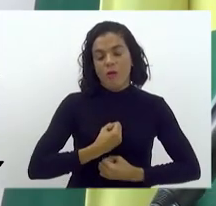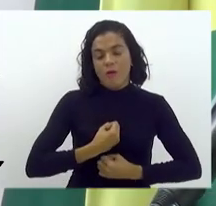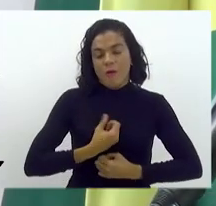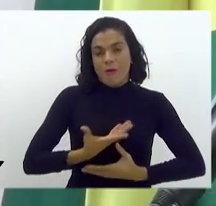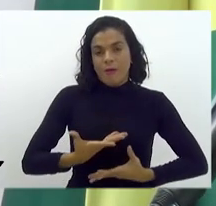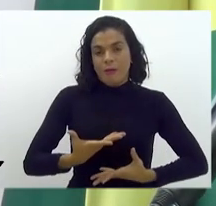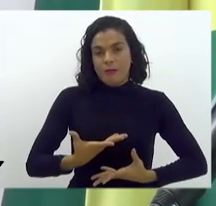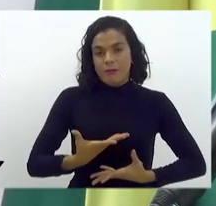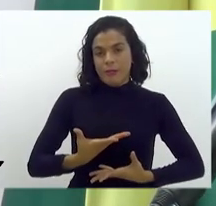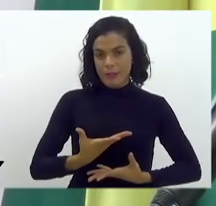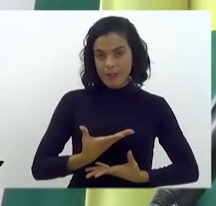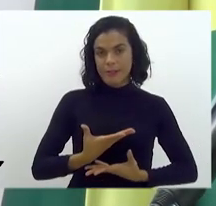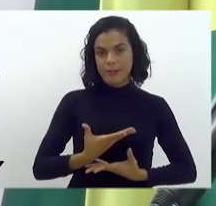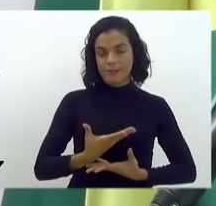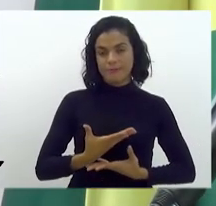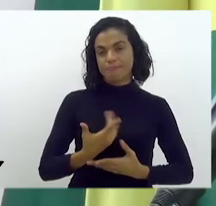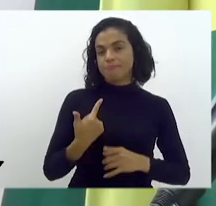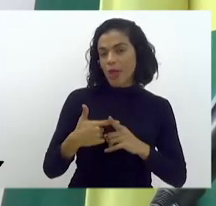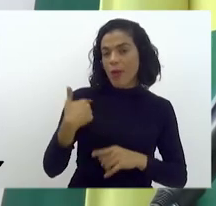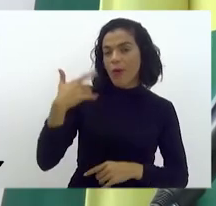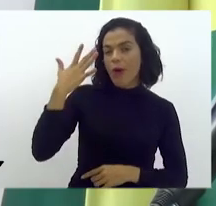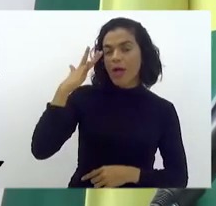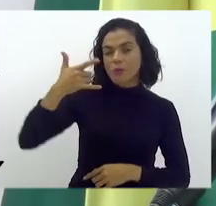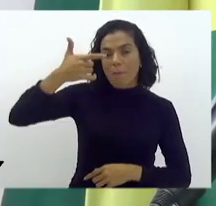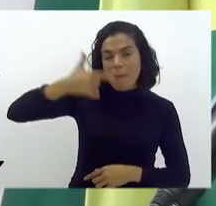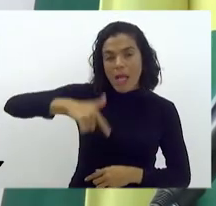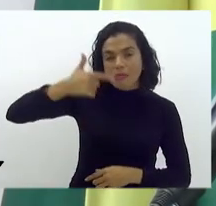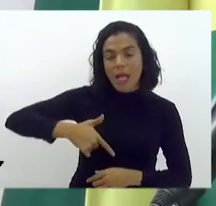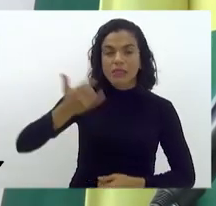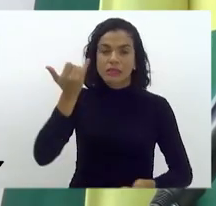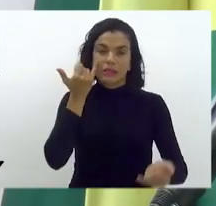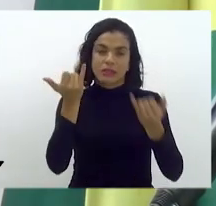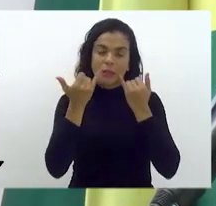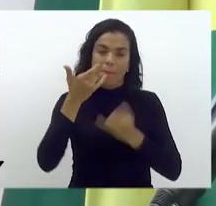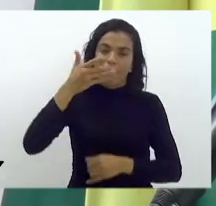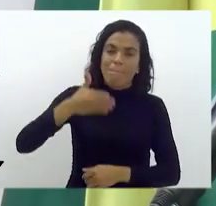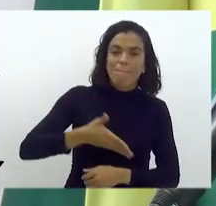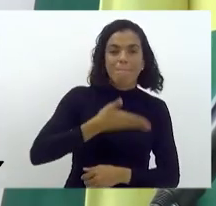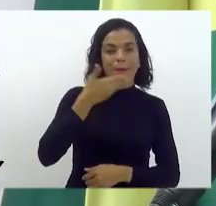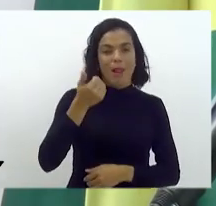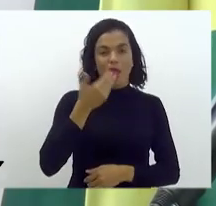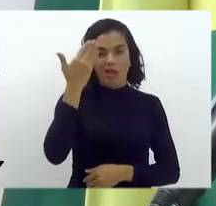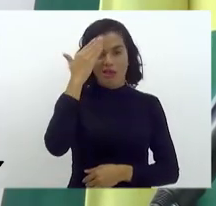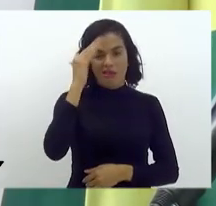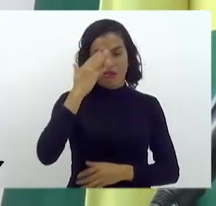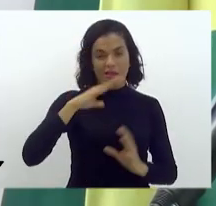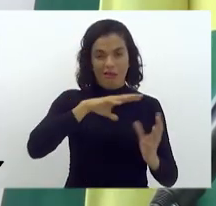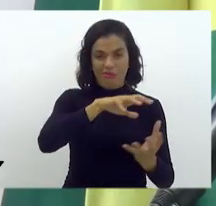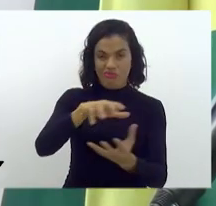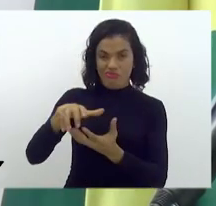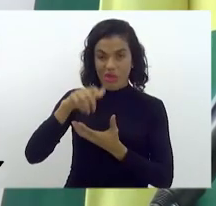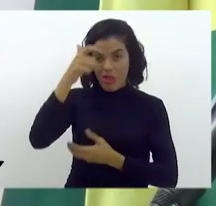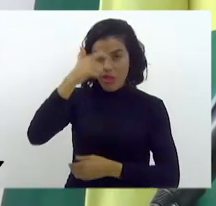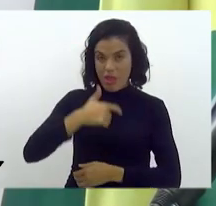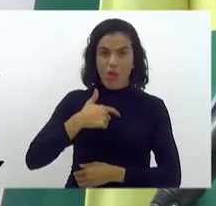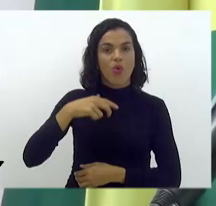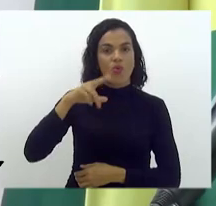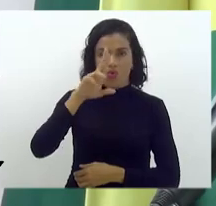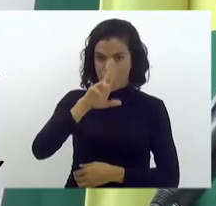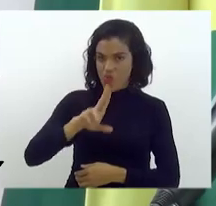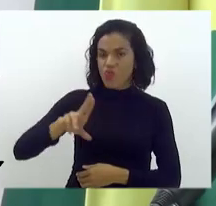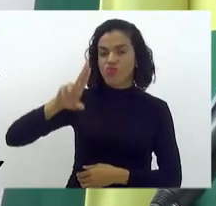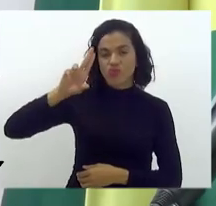desabafar que eu acho que quanto mais informações melhor para a gente entender o mundo eu sou um usuário de rede social